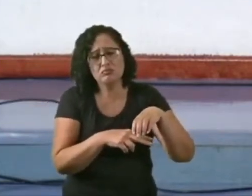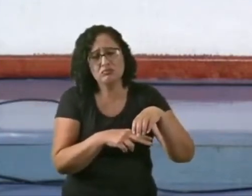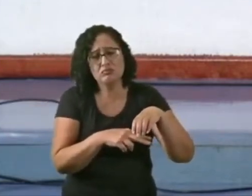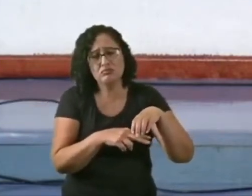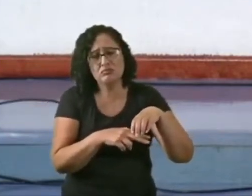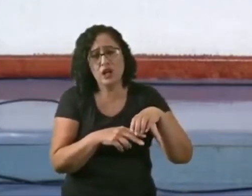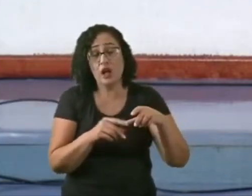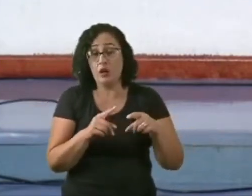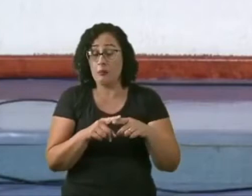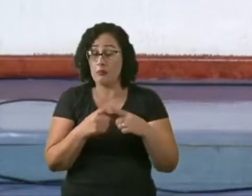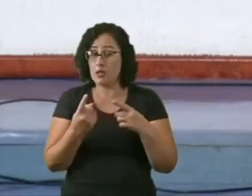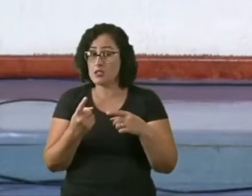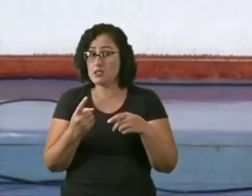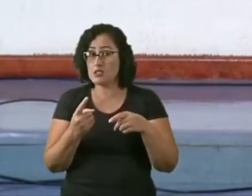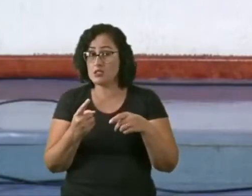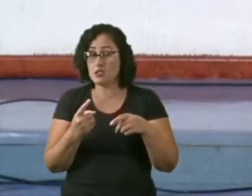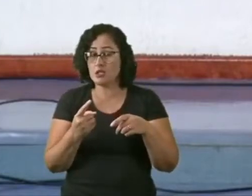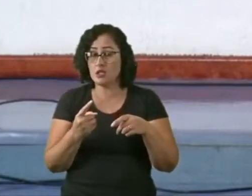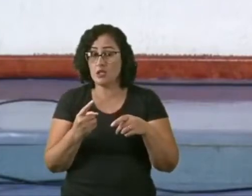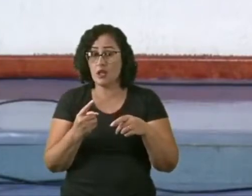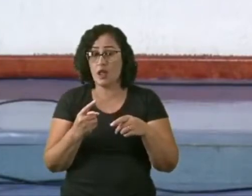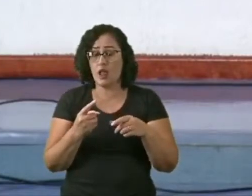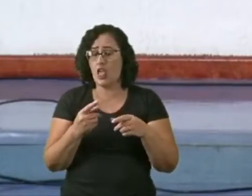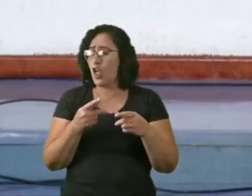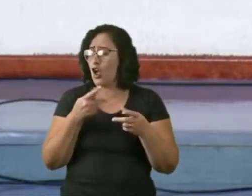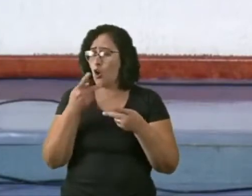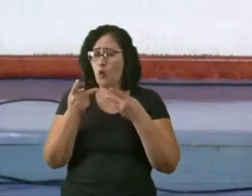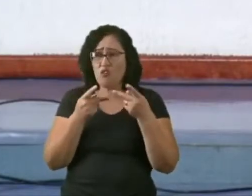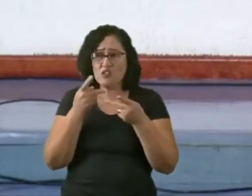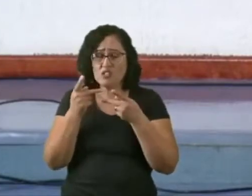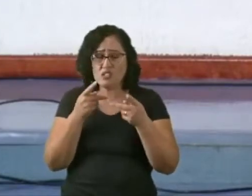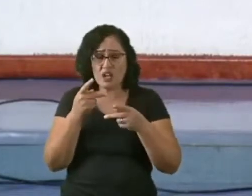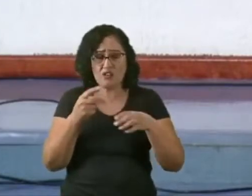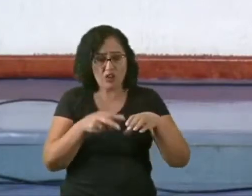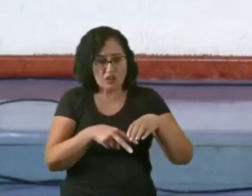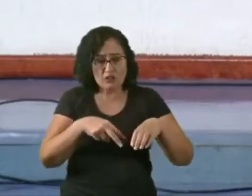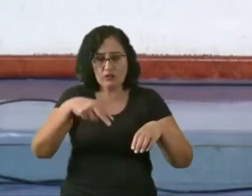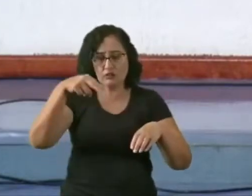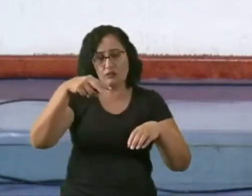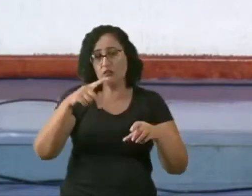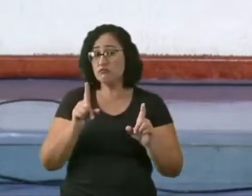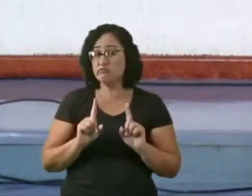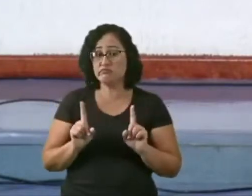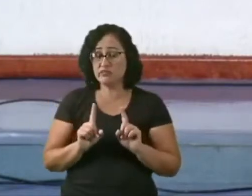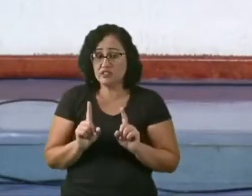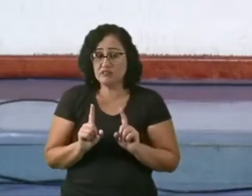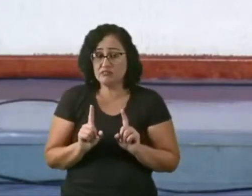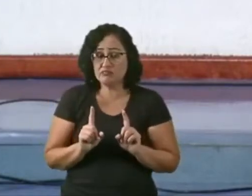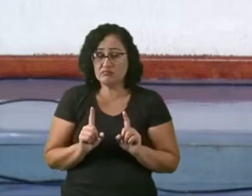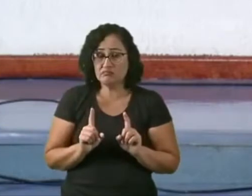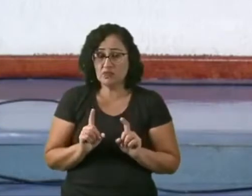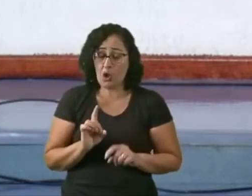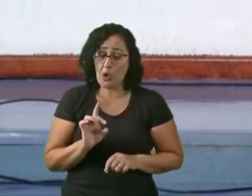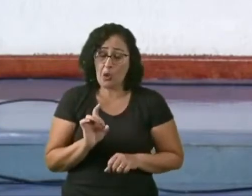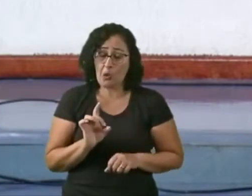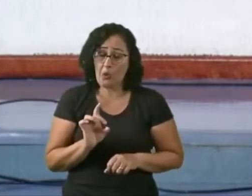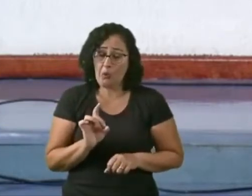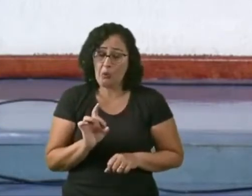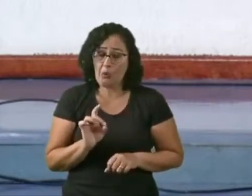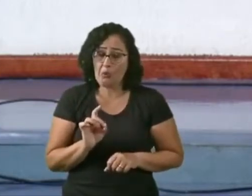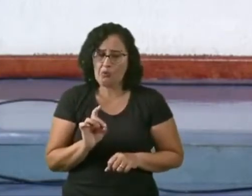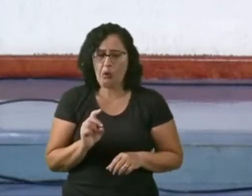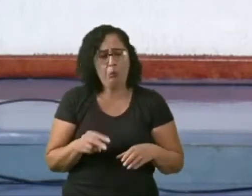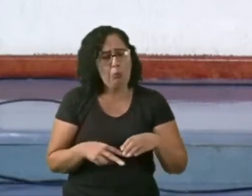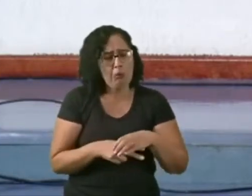Ou seja, era domingo, tinha chegado domingo e nada. E a frustração bateu na